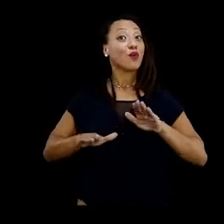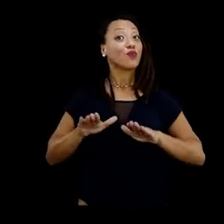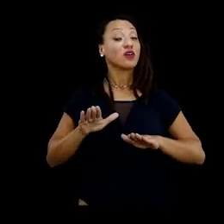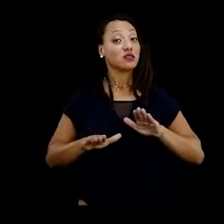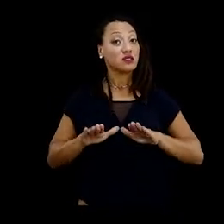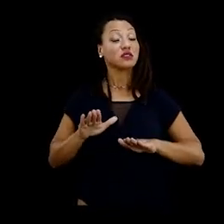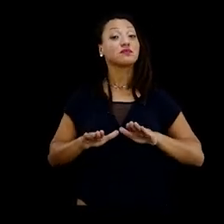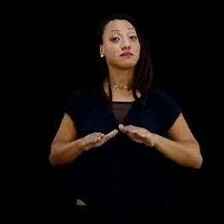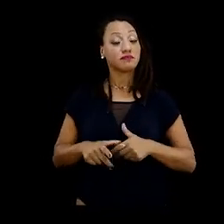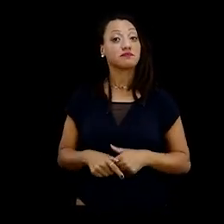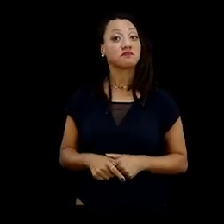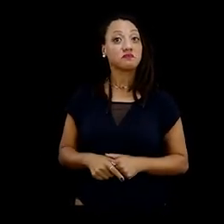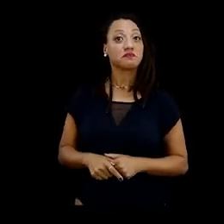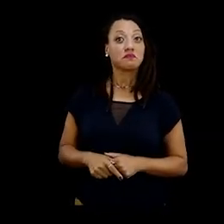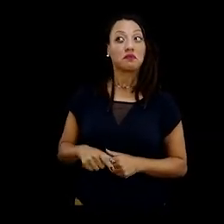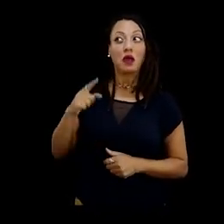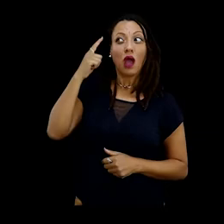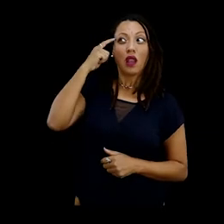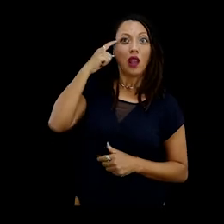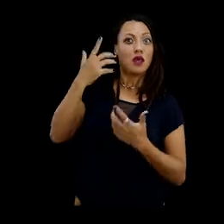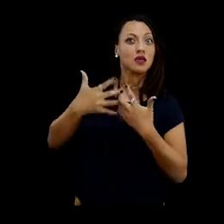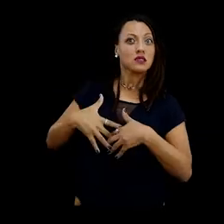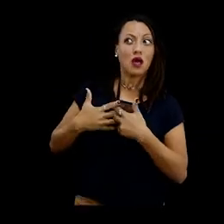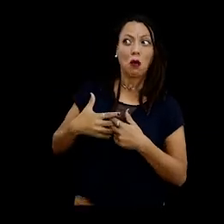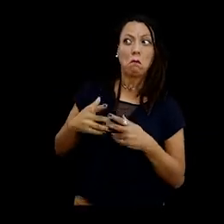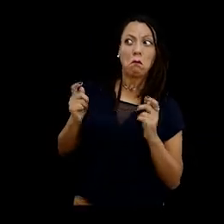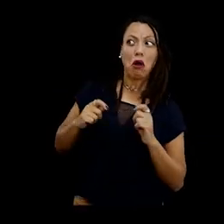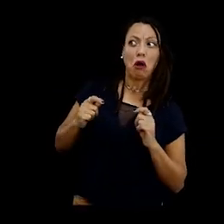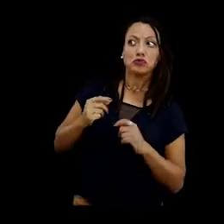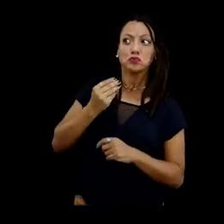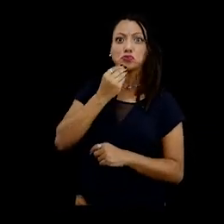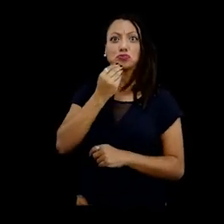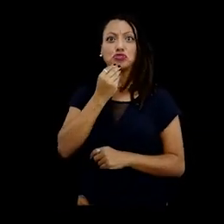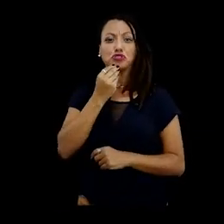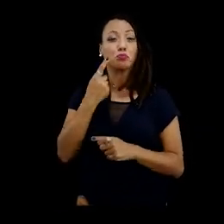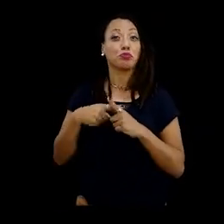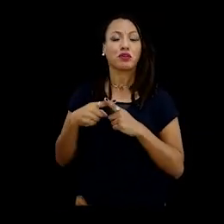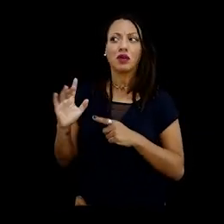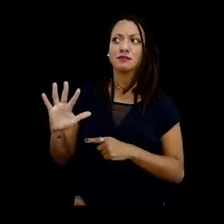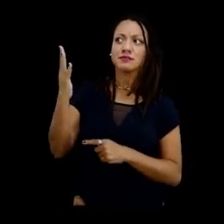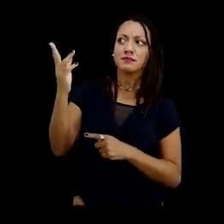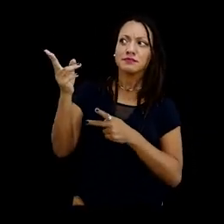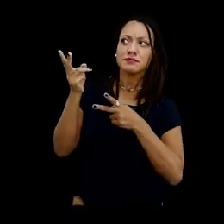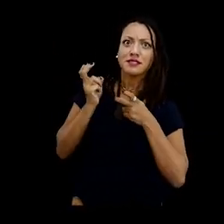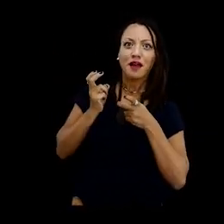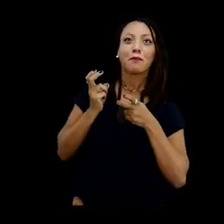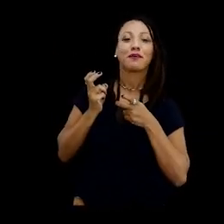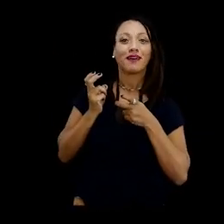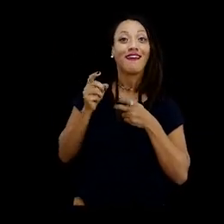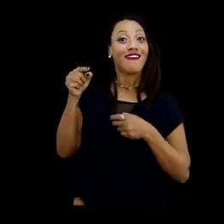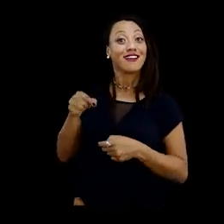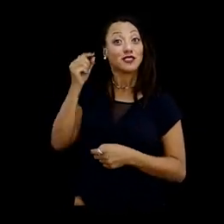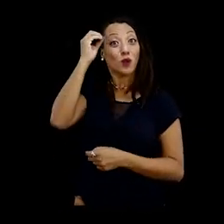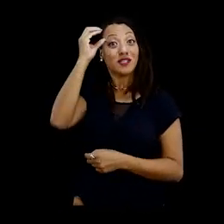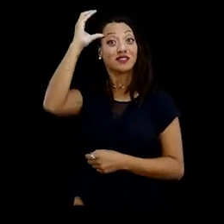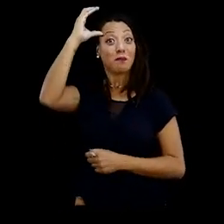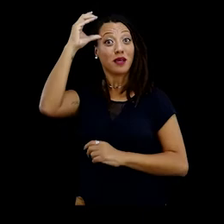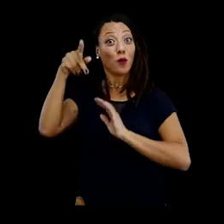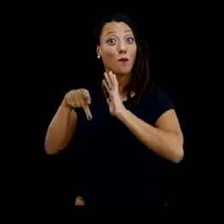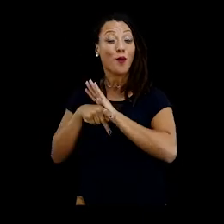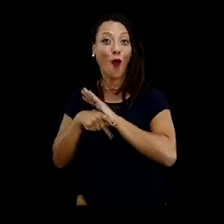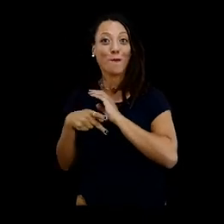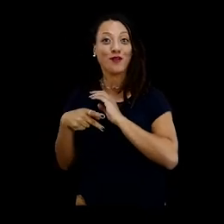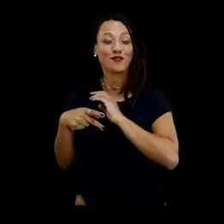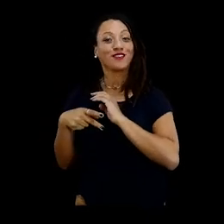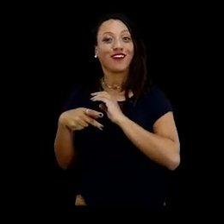seja. Quer dizer, como conciliar, como viver a tensão entre esse tipo de conhecimento que para mais